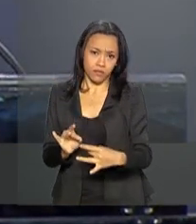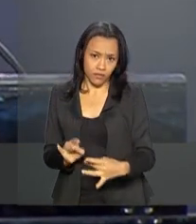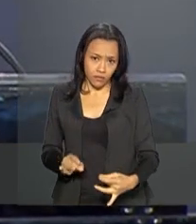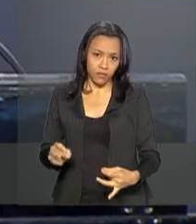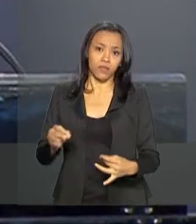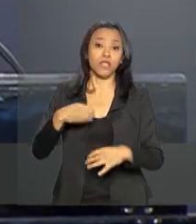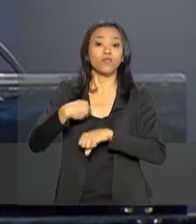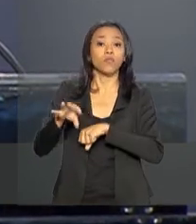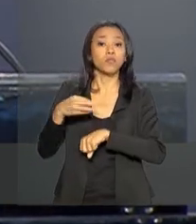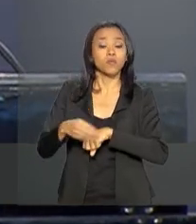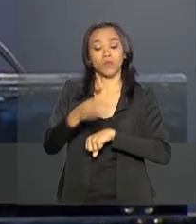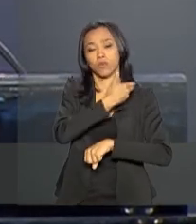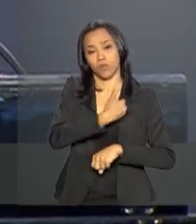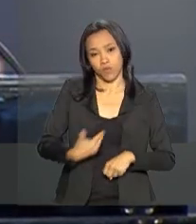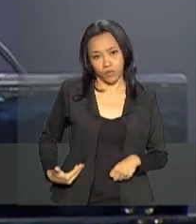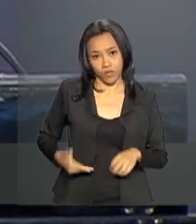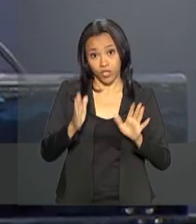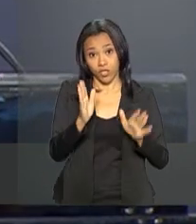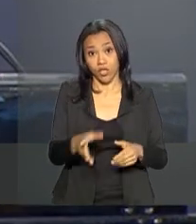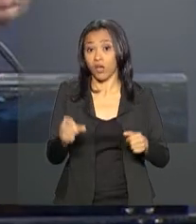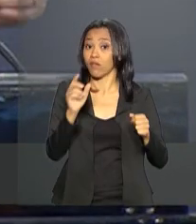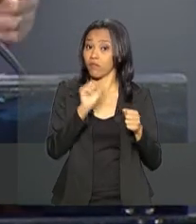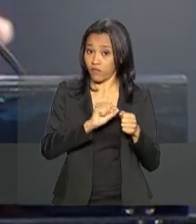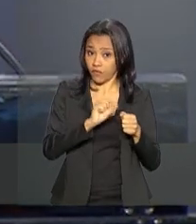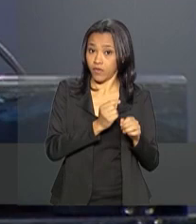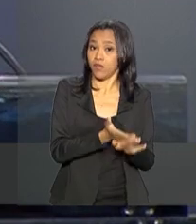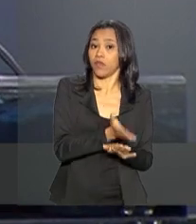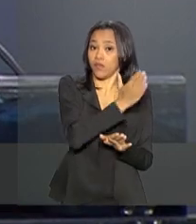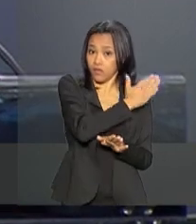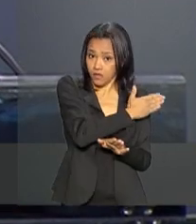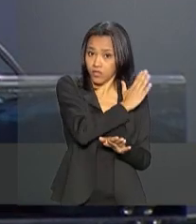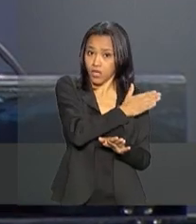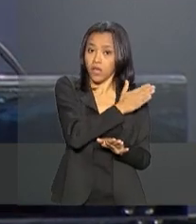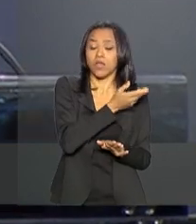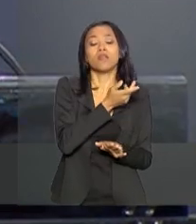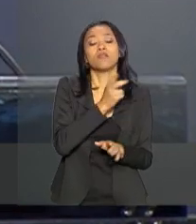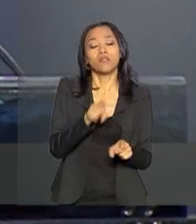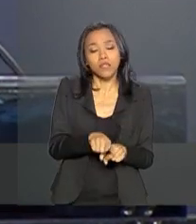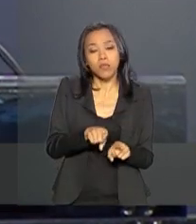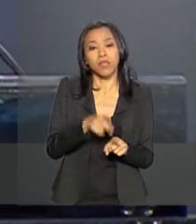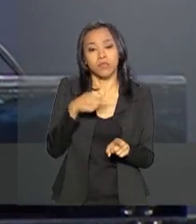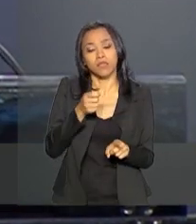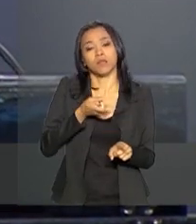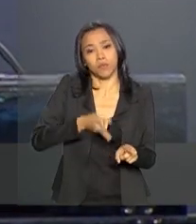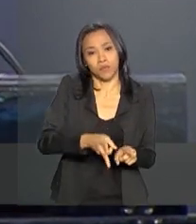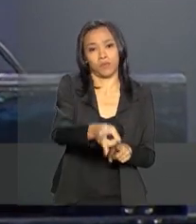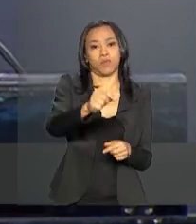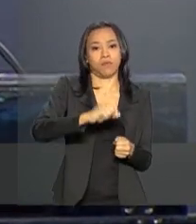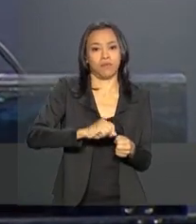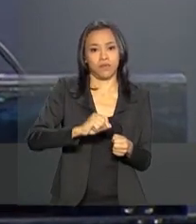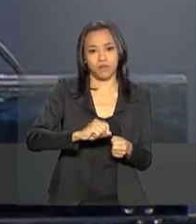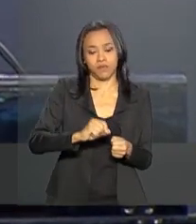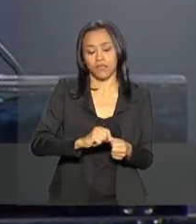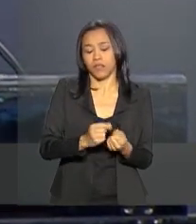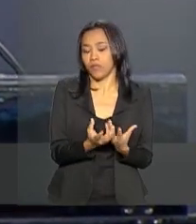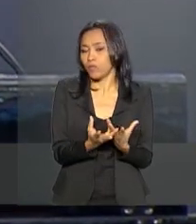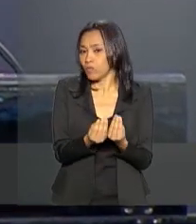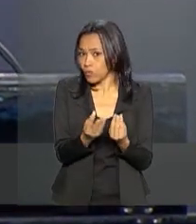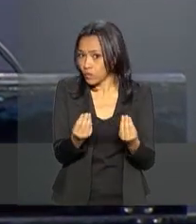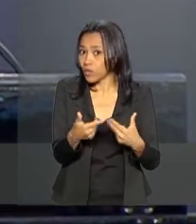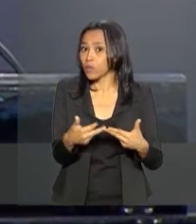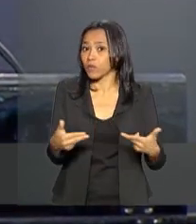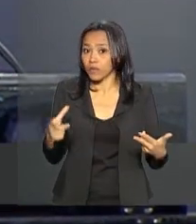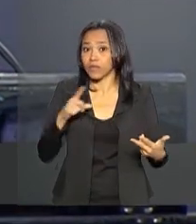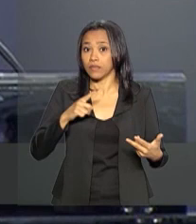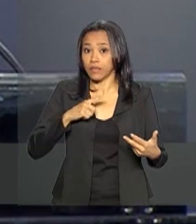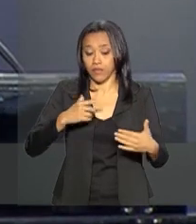Não só aquilo que foi feito, mas aquilo que ainda deva ser feito. E muita coisa ainda há pela frente.